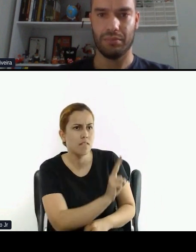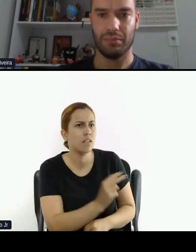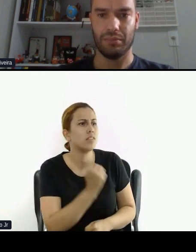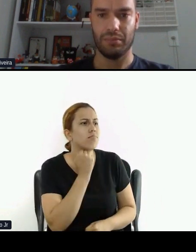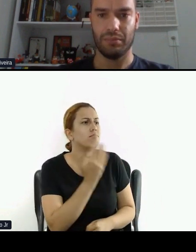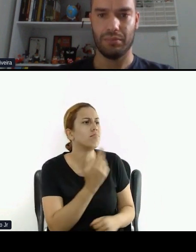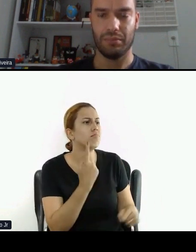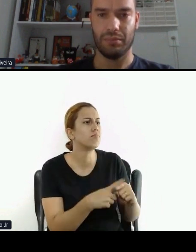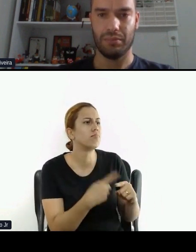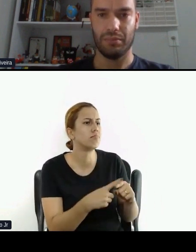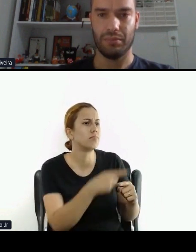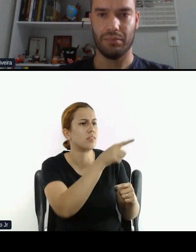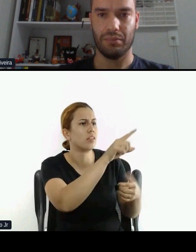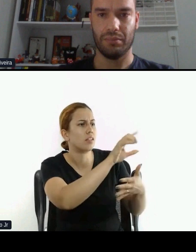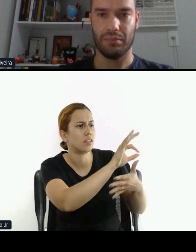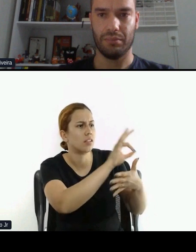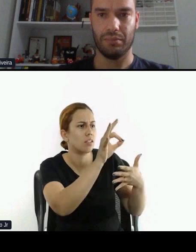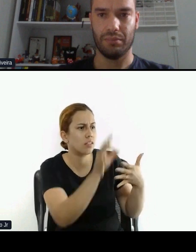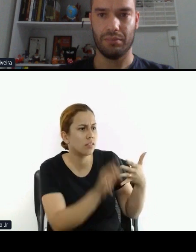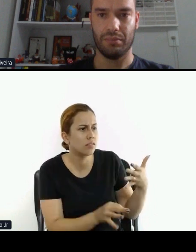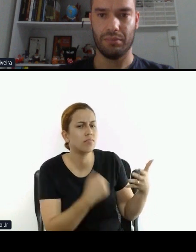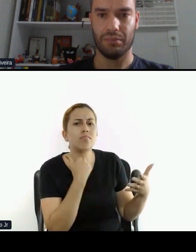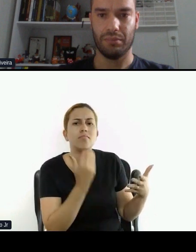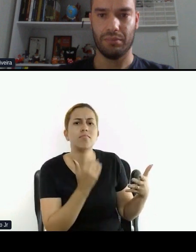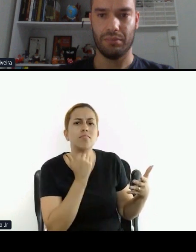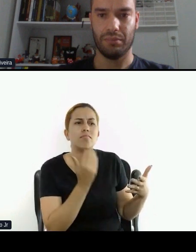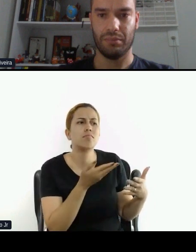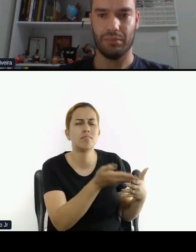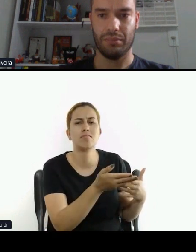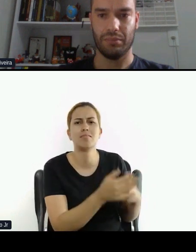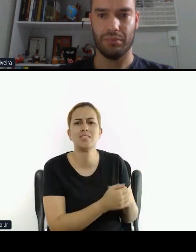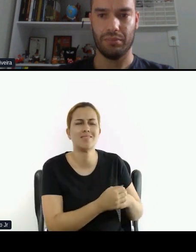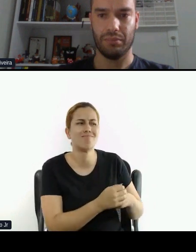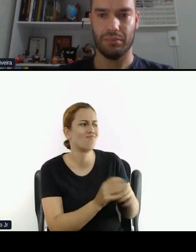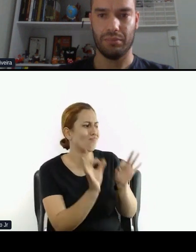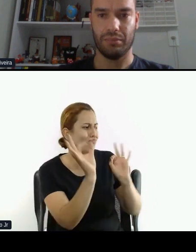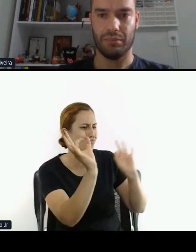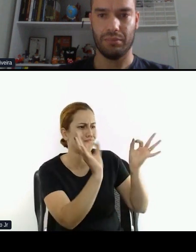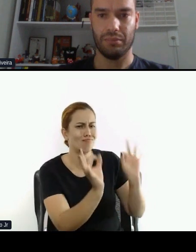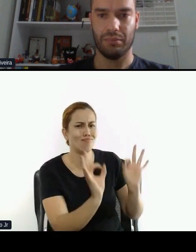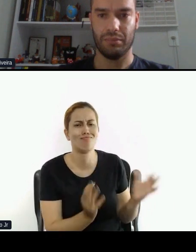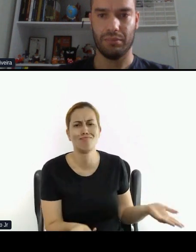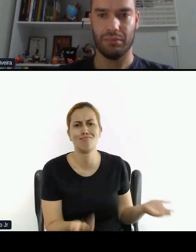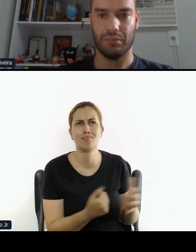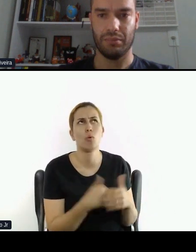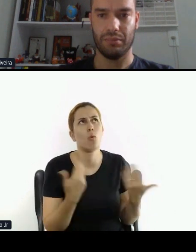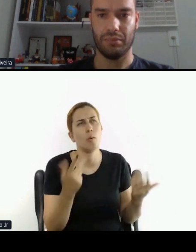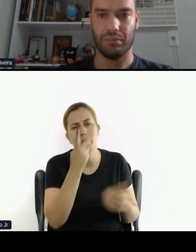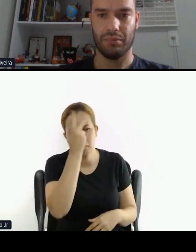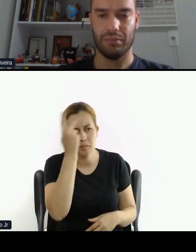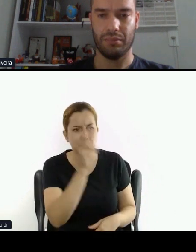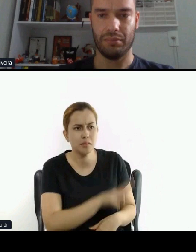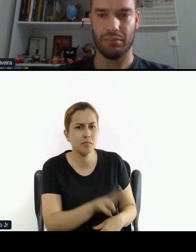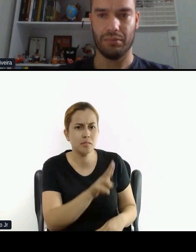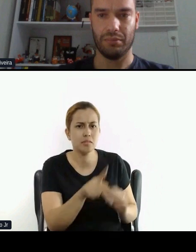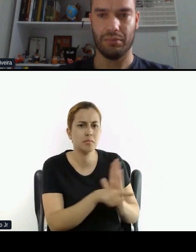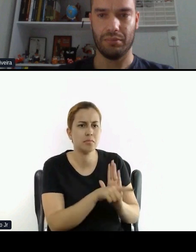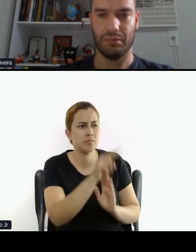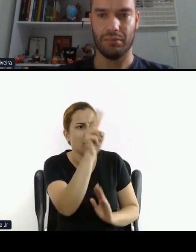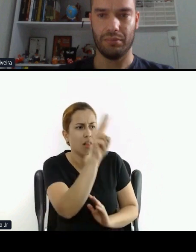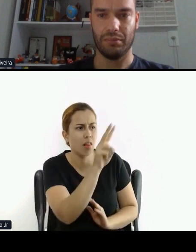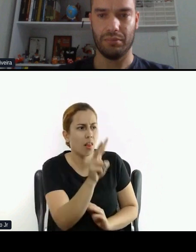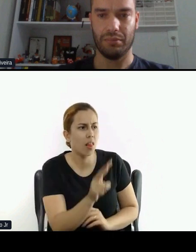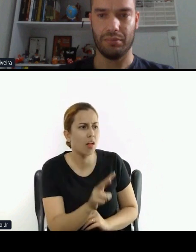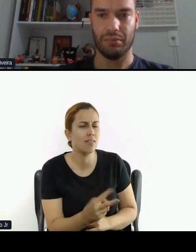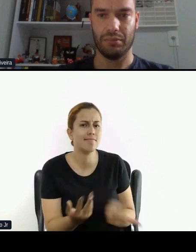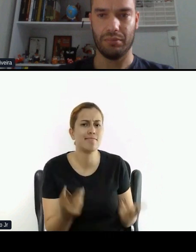meu front-end não está acessível, não foi construído de uma forma que uma pessoa que utiliza leitor de tela consegue ter a mesma visão, mesma